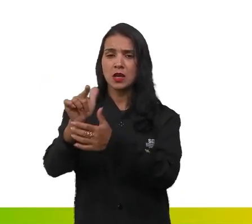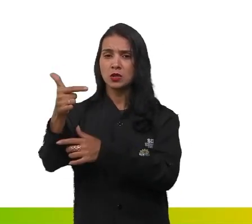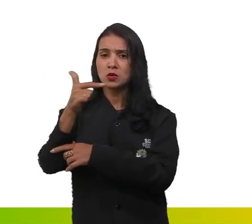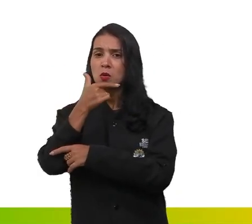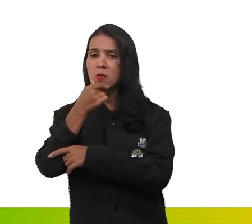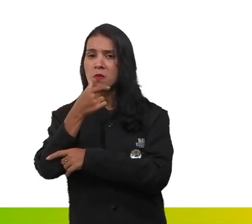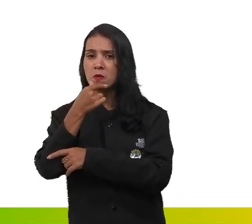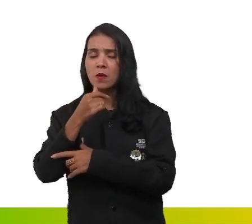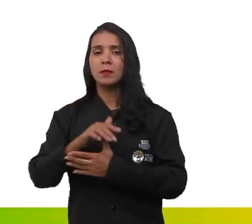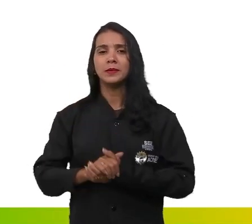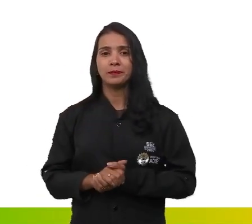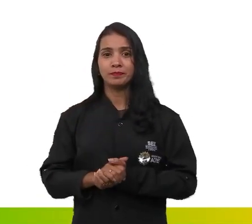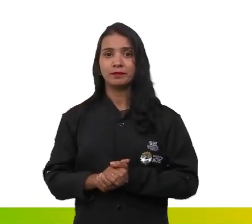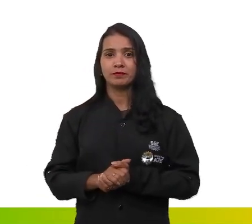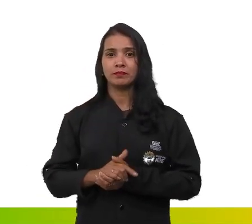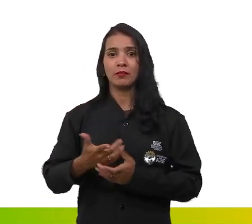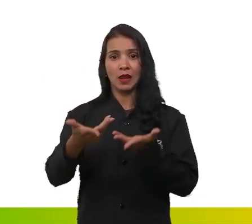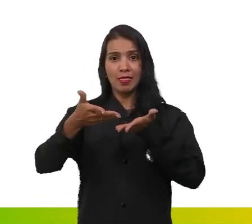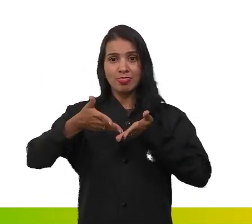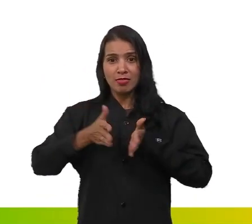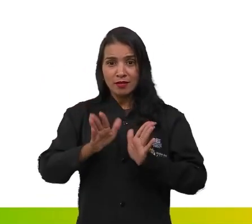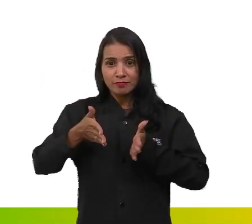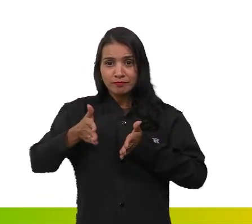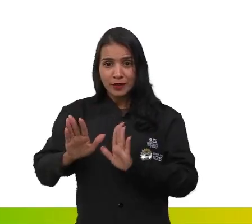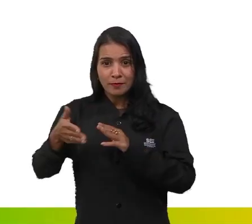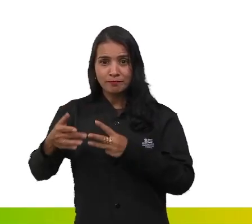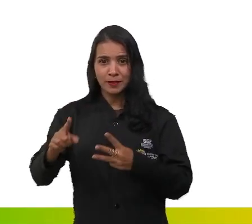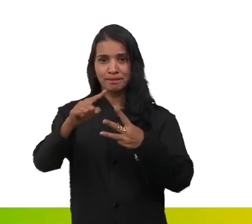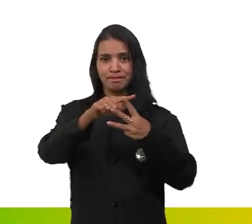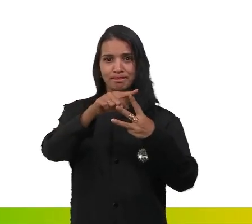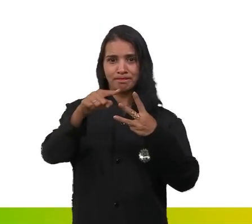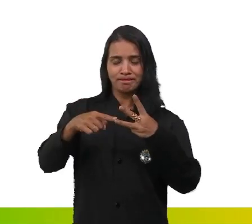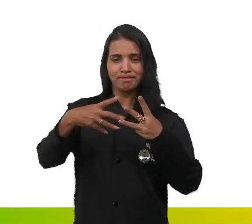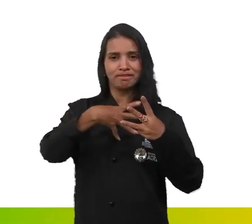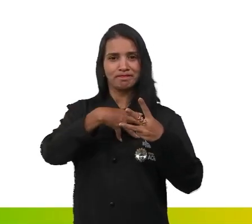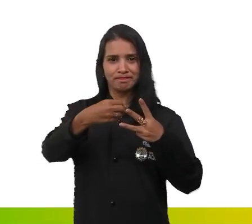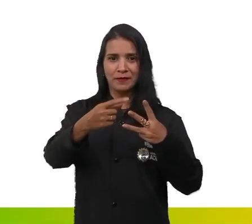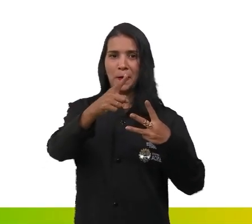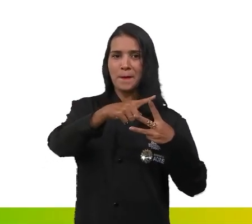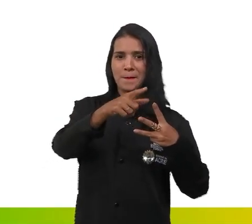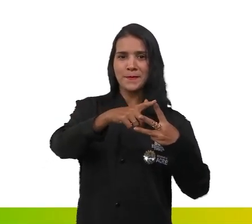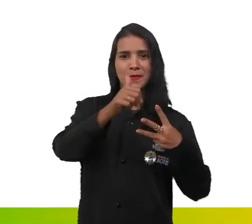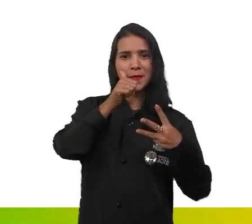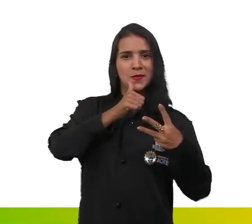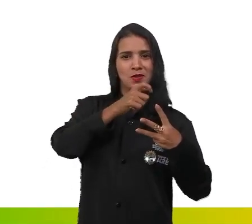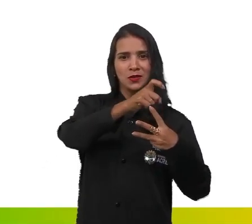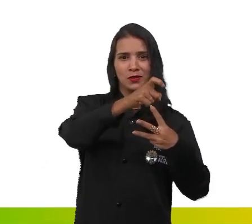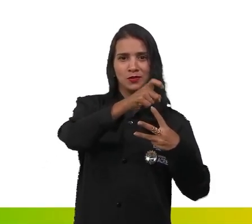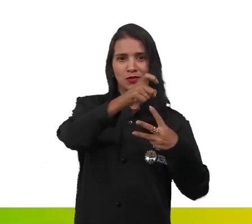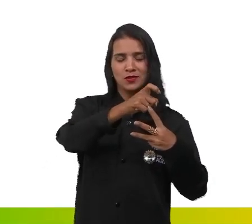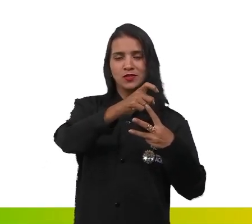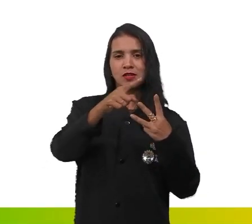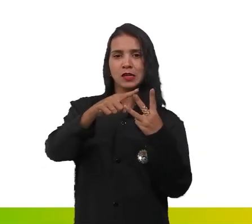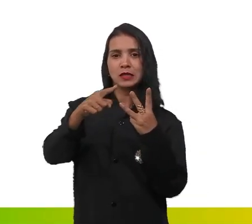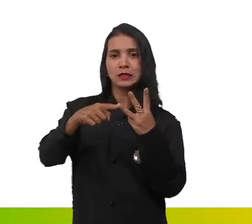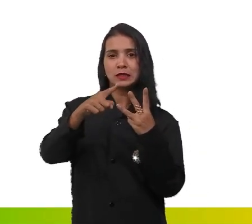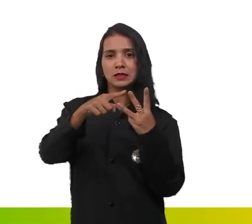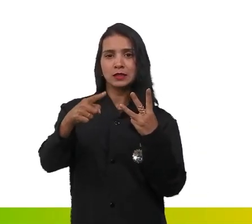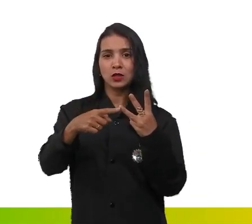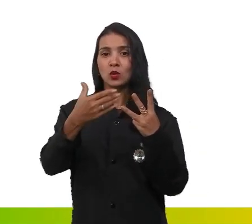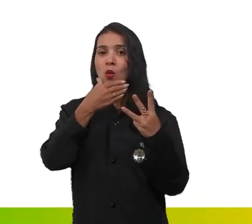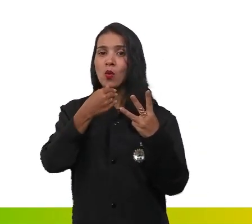Hzão. Teve 3 filhos, uma mulher, XX, e 2 meninos. Percebe